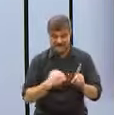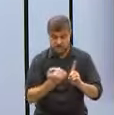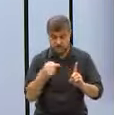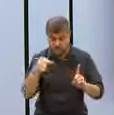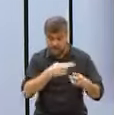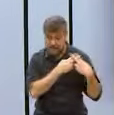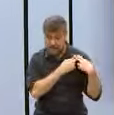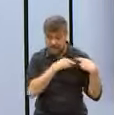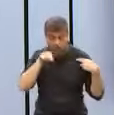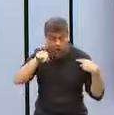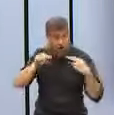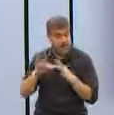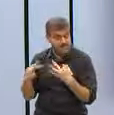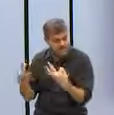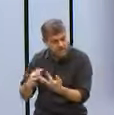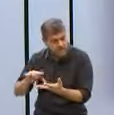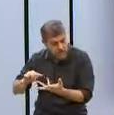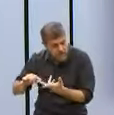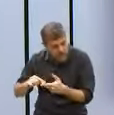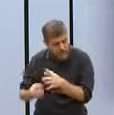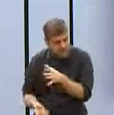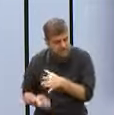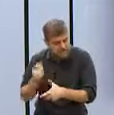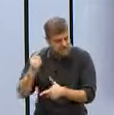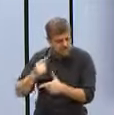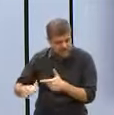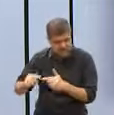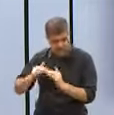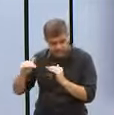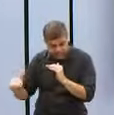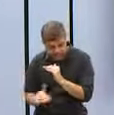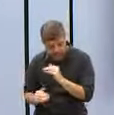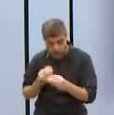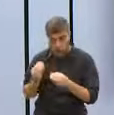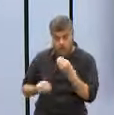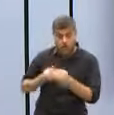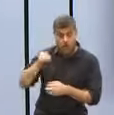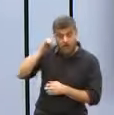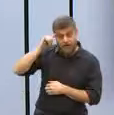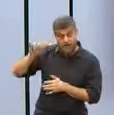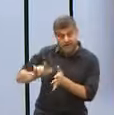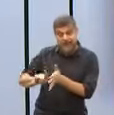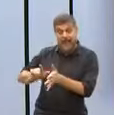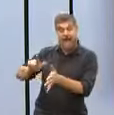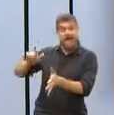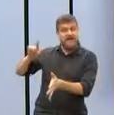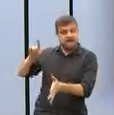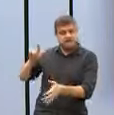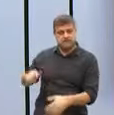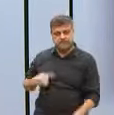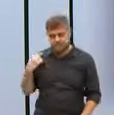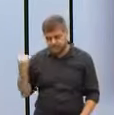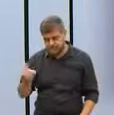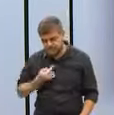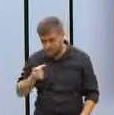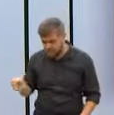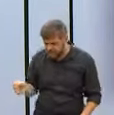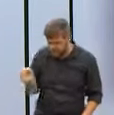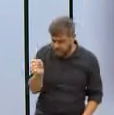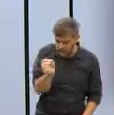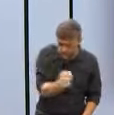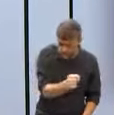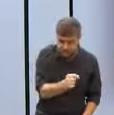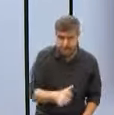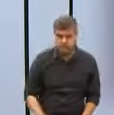essa família está em risco de vulnerabilidade e como prevenção, aí que vem a questão da prevenção, a gente encaminha.